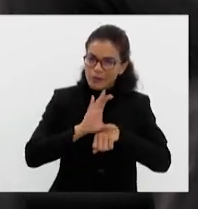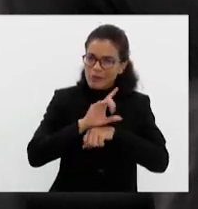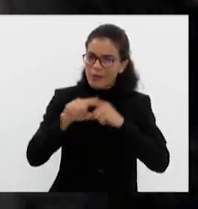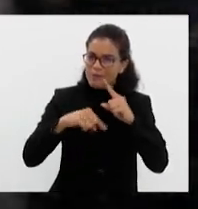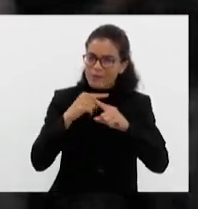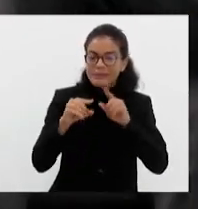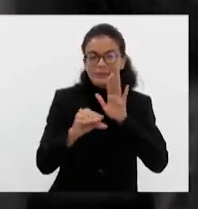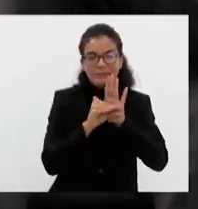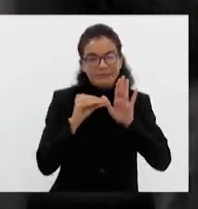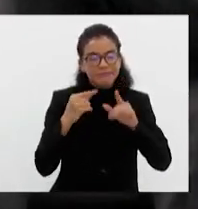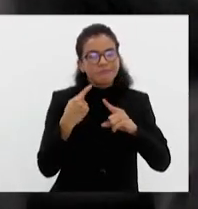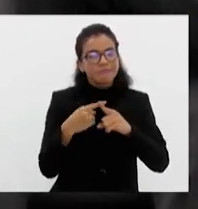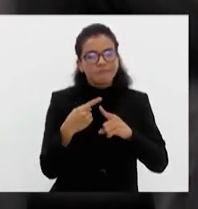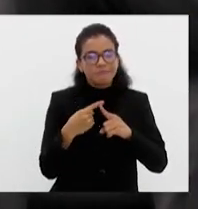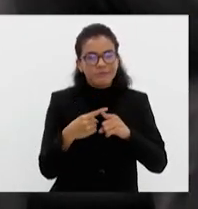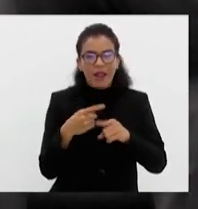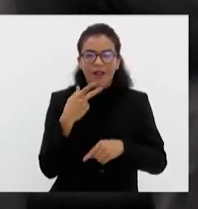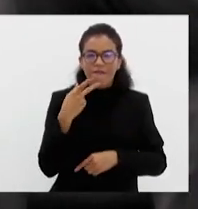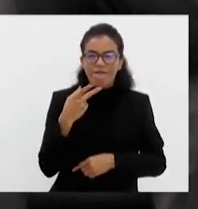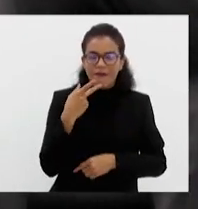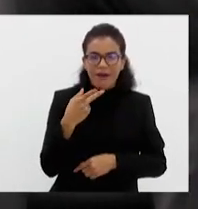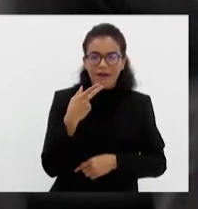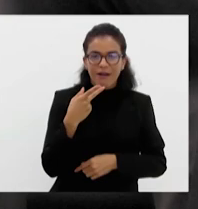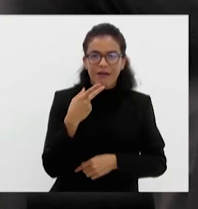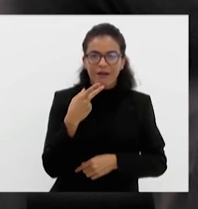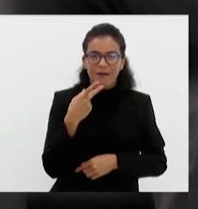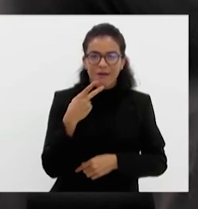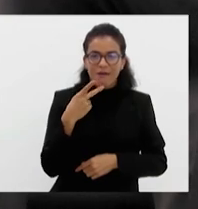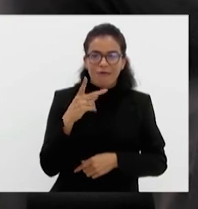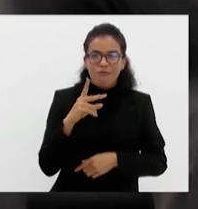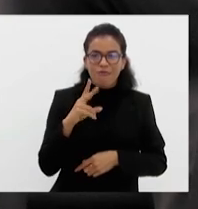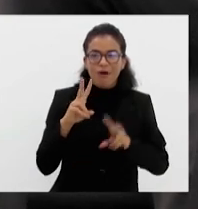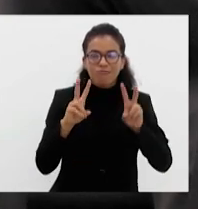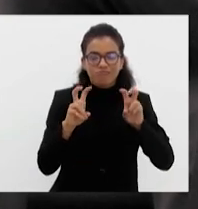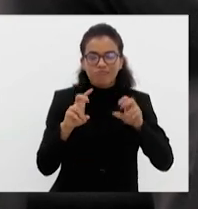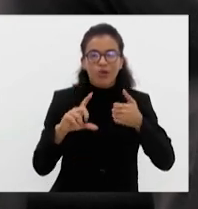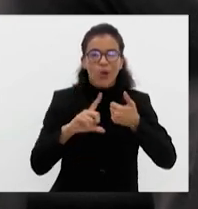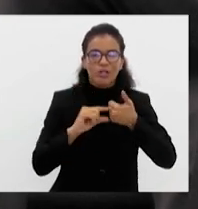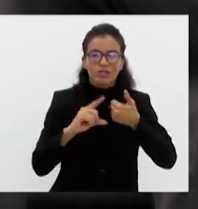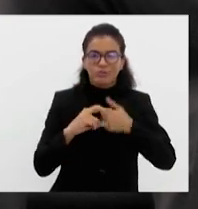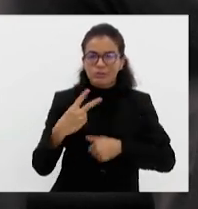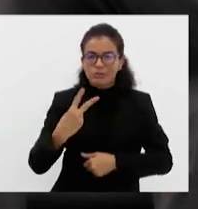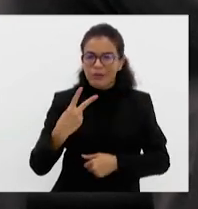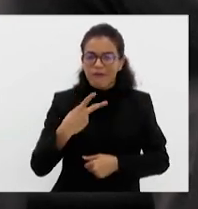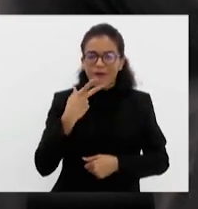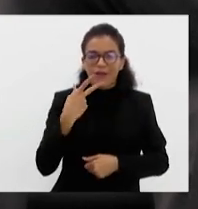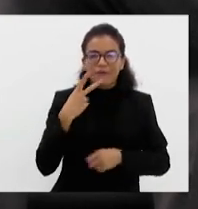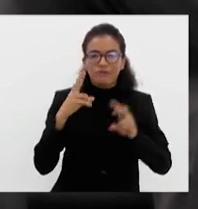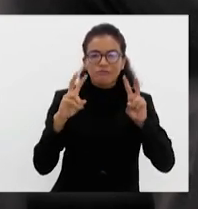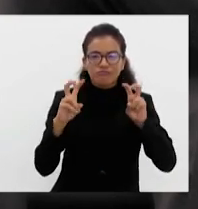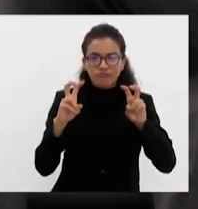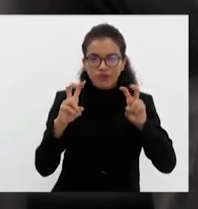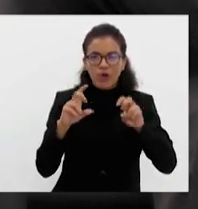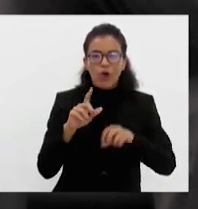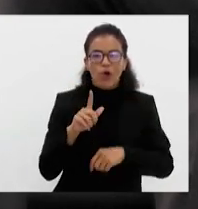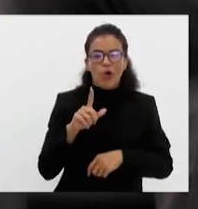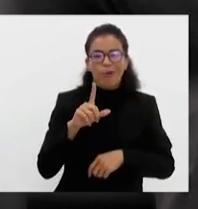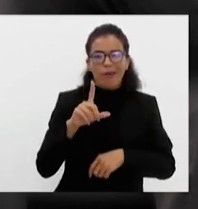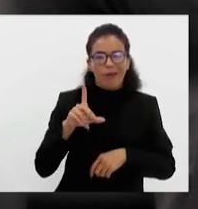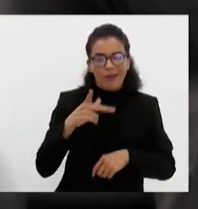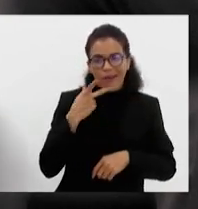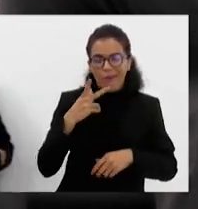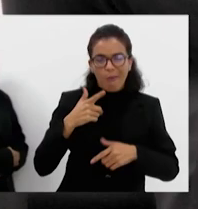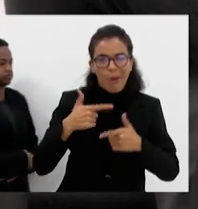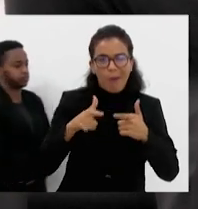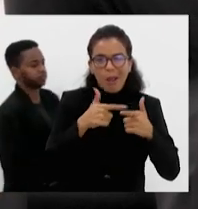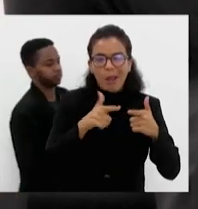emendas, porque ela faz uma menção no artigo 2º, onde ela falava de gravame do imóvel, então a